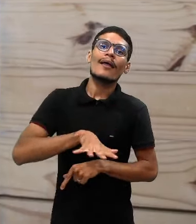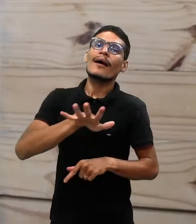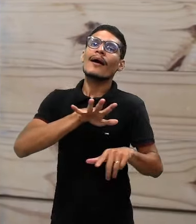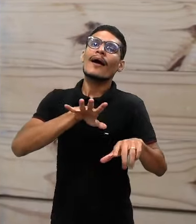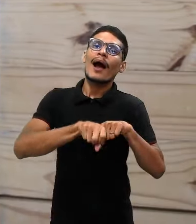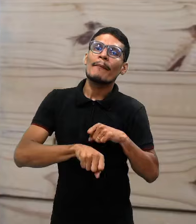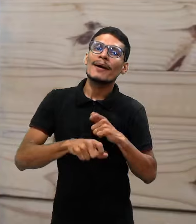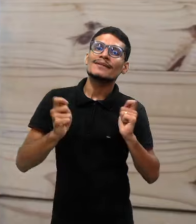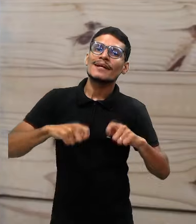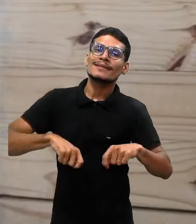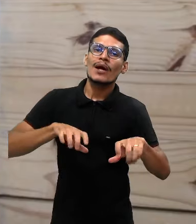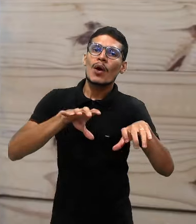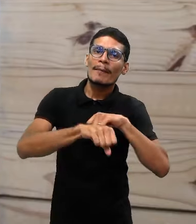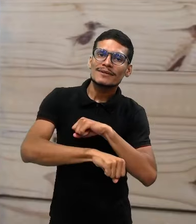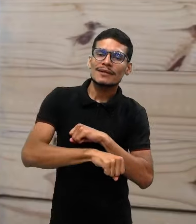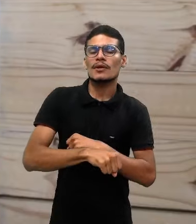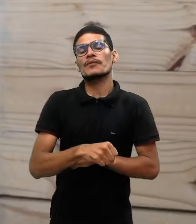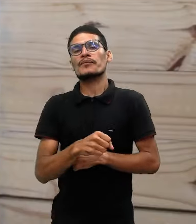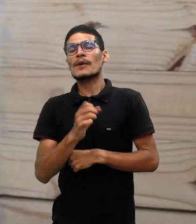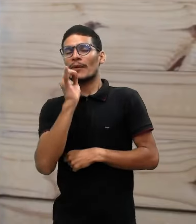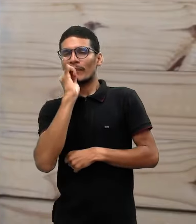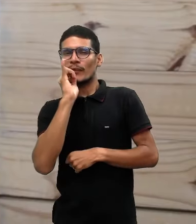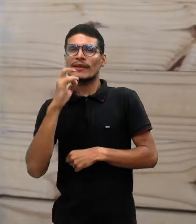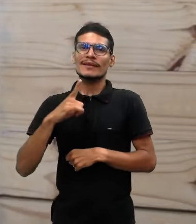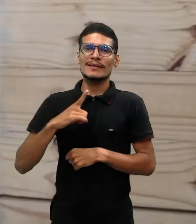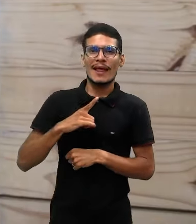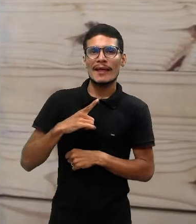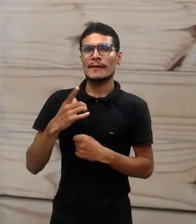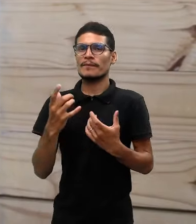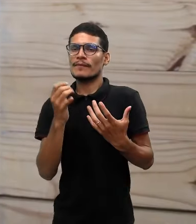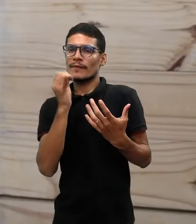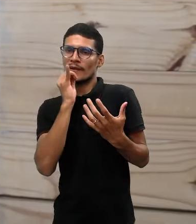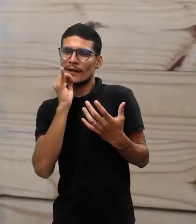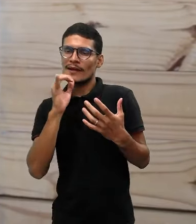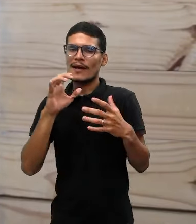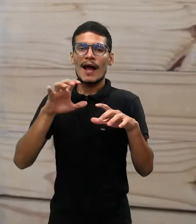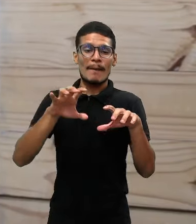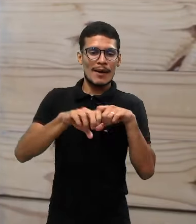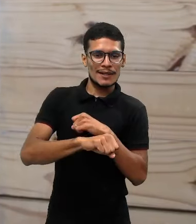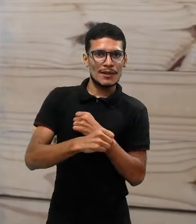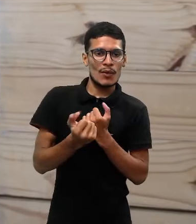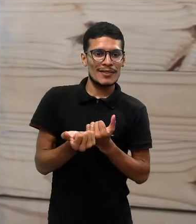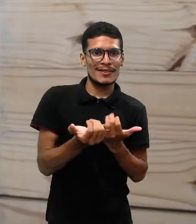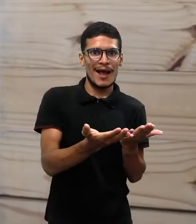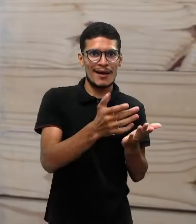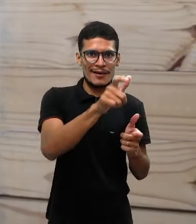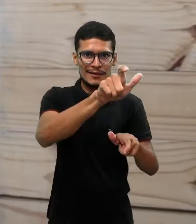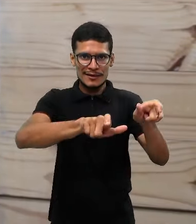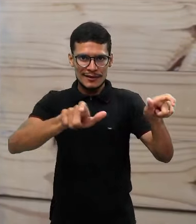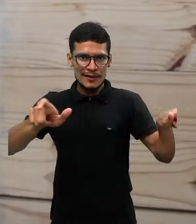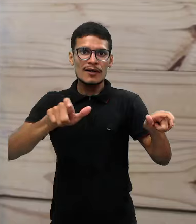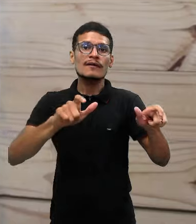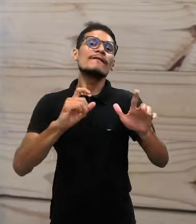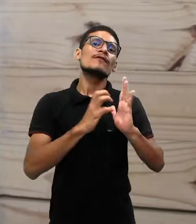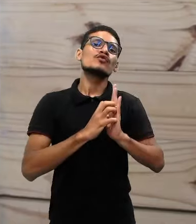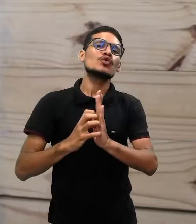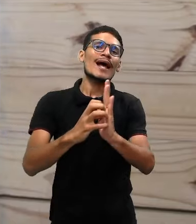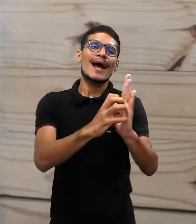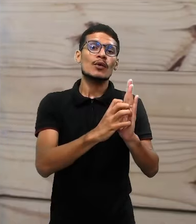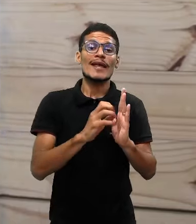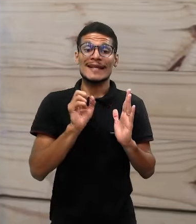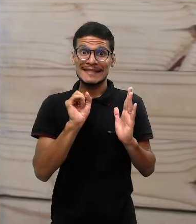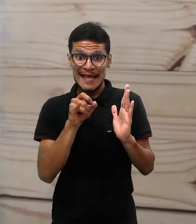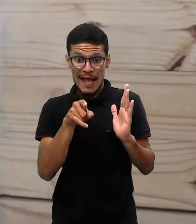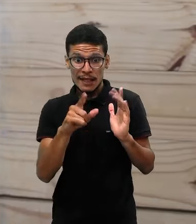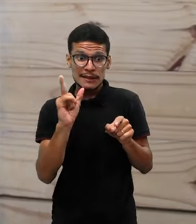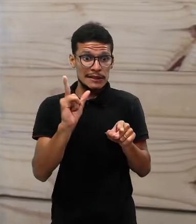transfere capacidade, quando a gente confere o intelectual para um funcionário nosso, quando a gente treina ele e ele sai, ele